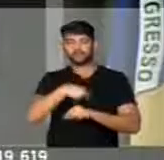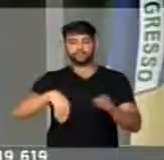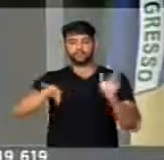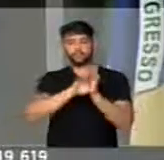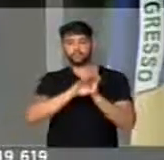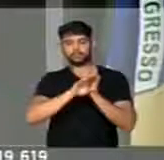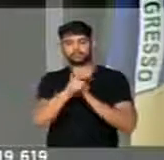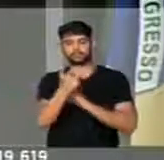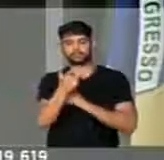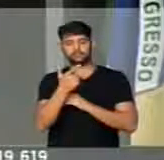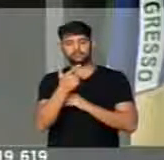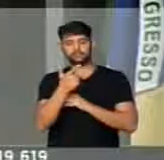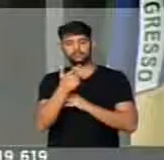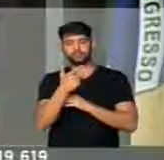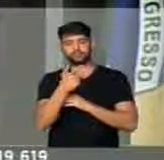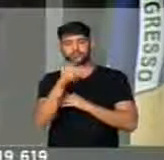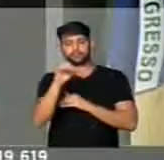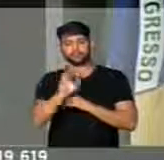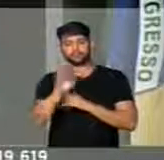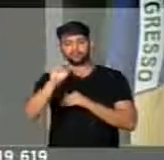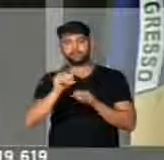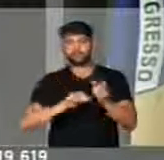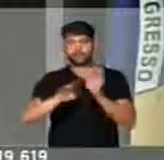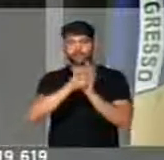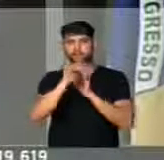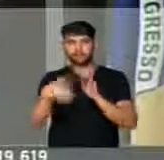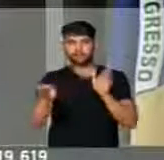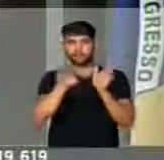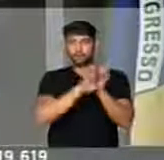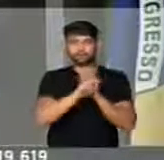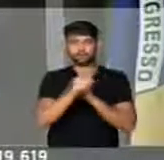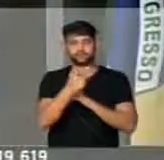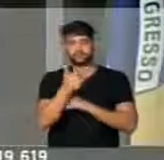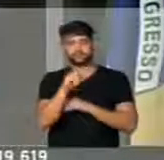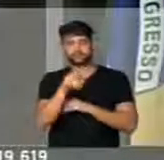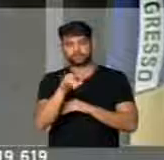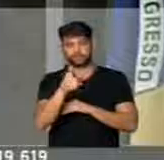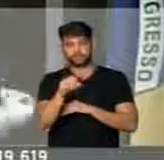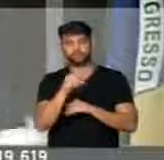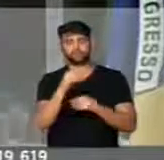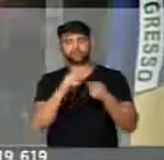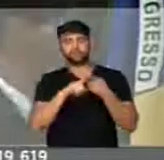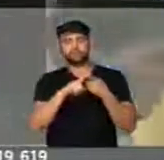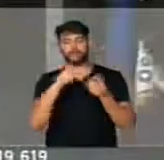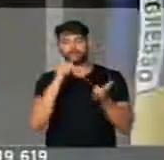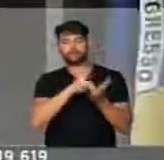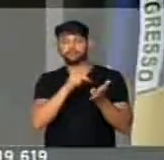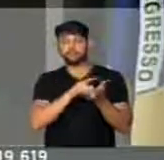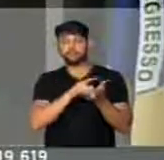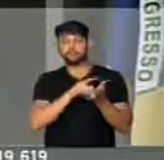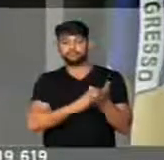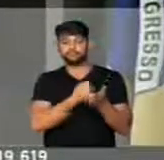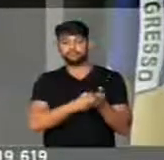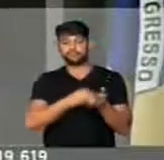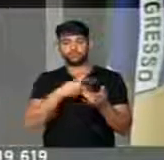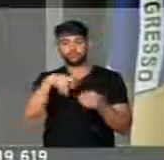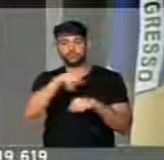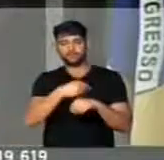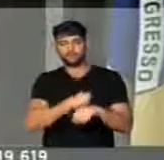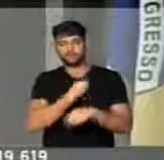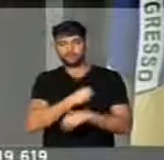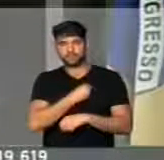casa dos 2 dígitos, que a recessão chegasse à casa dos 2 dígitos, e que é verdadeiramente o país vivesse